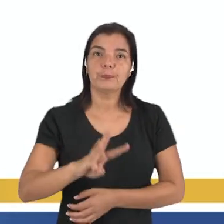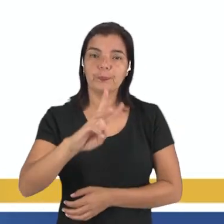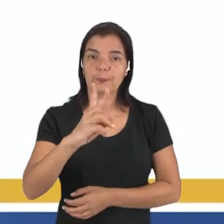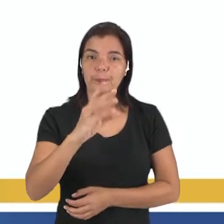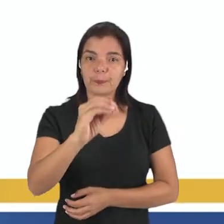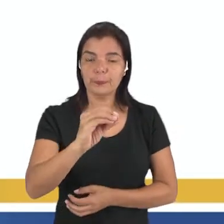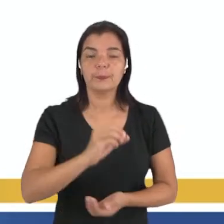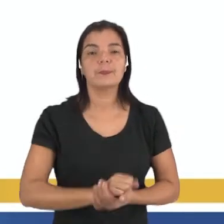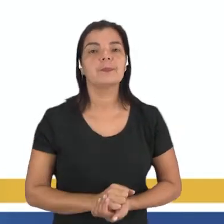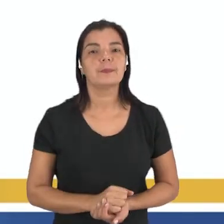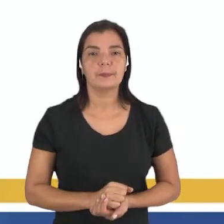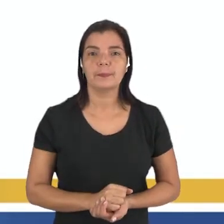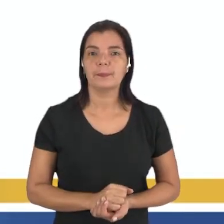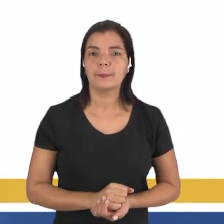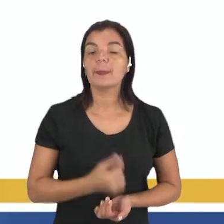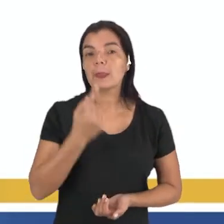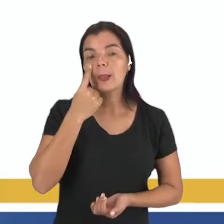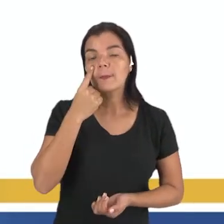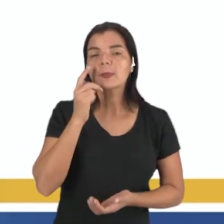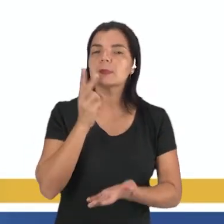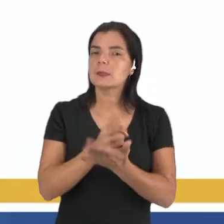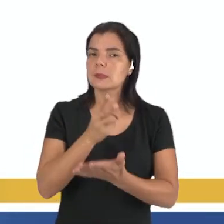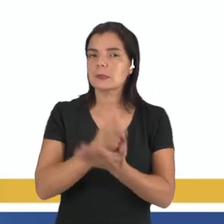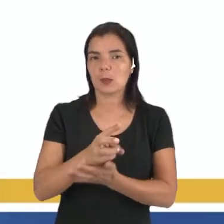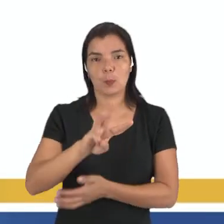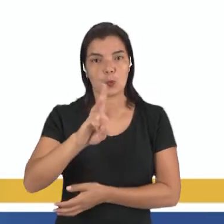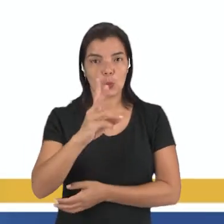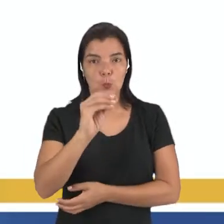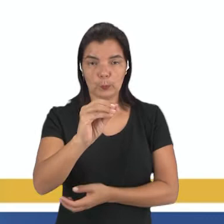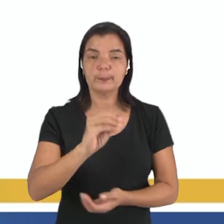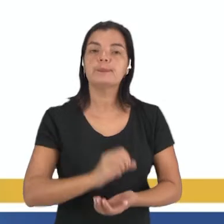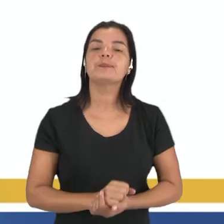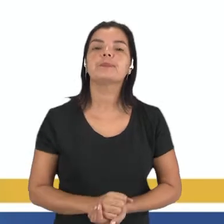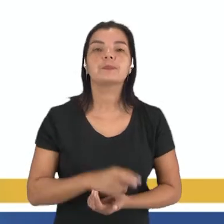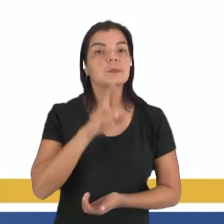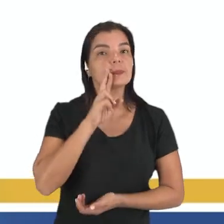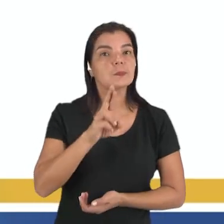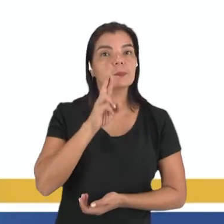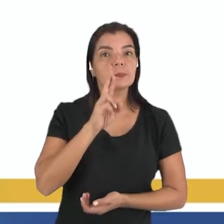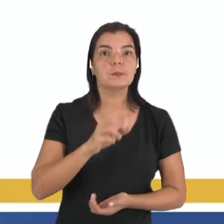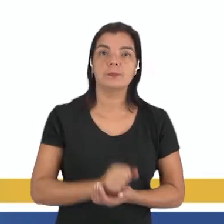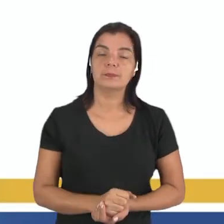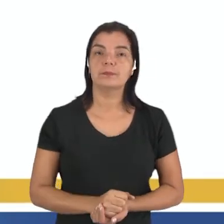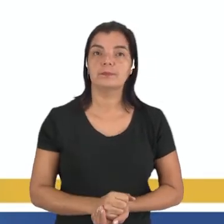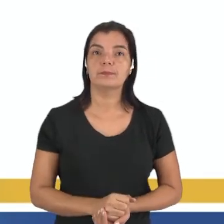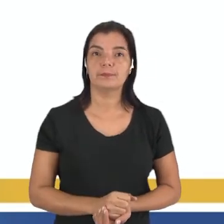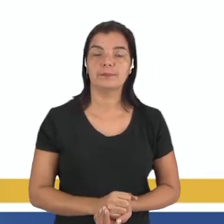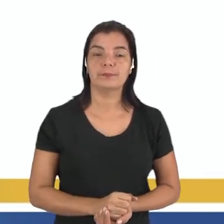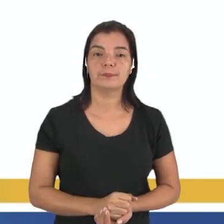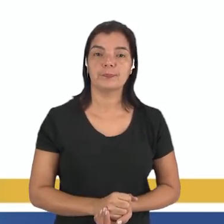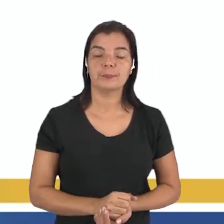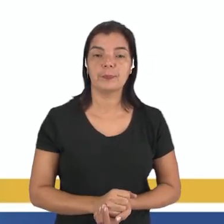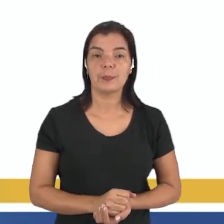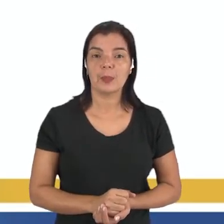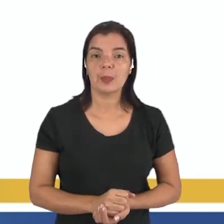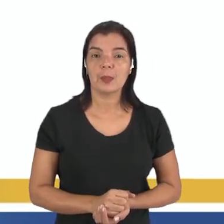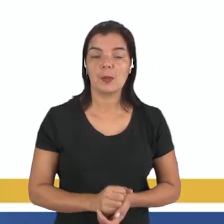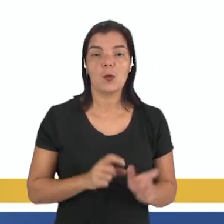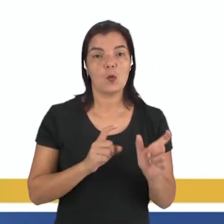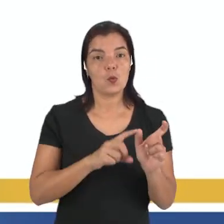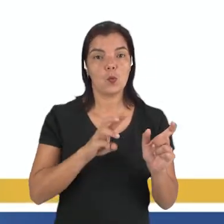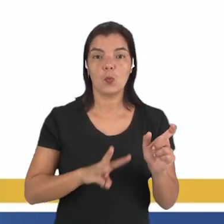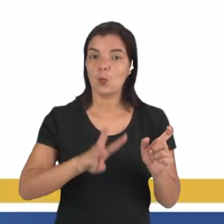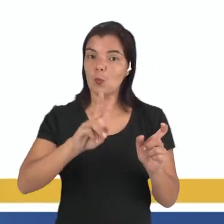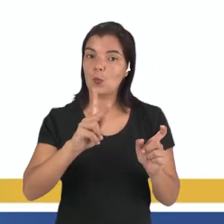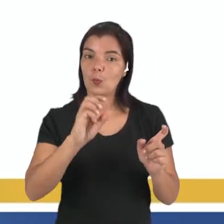inicia, você vai iniciar sempre com who. Resposta: He is the man from whom you